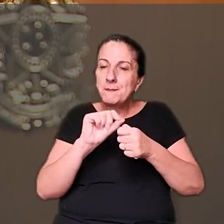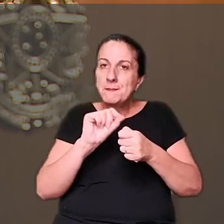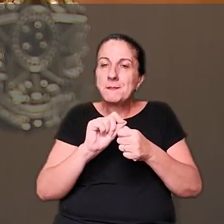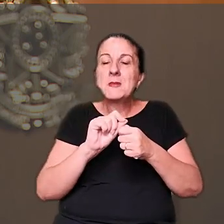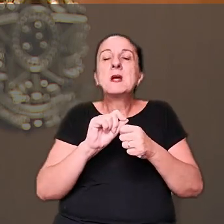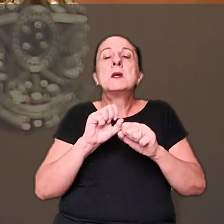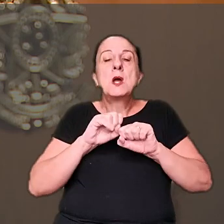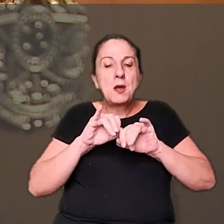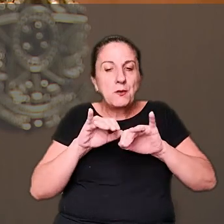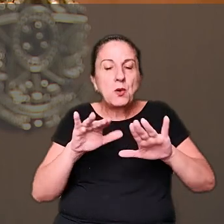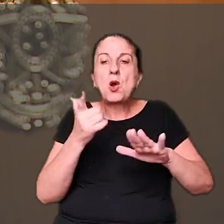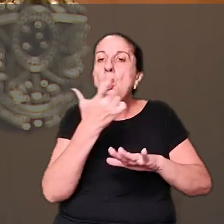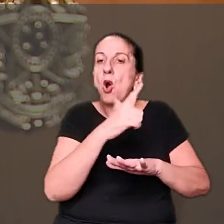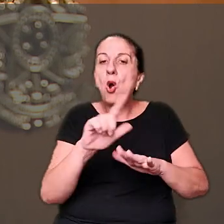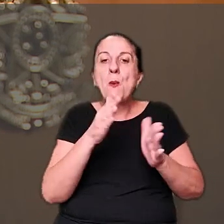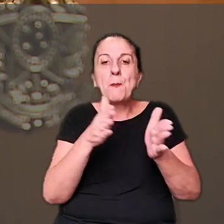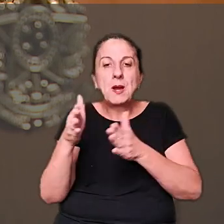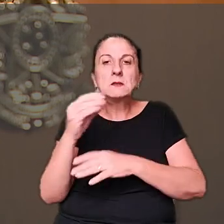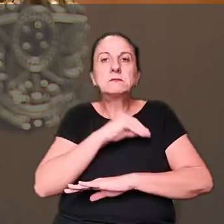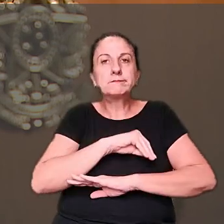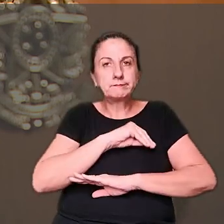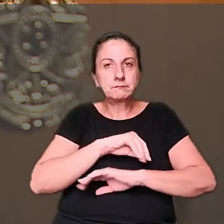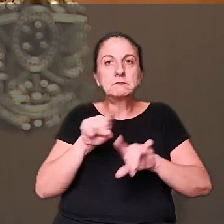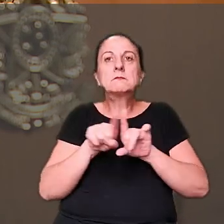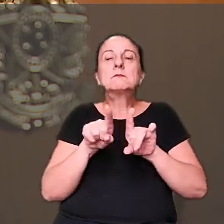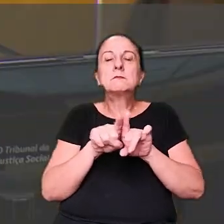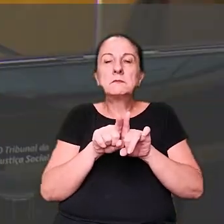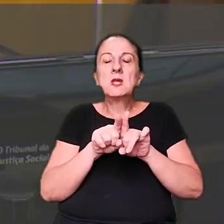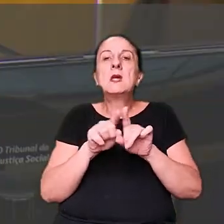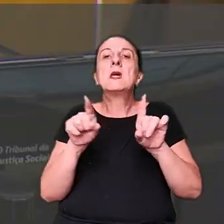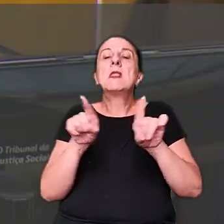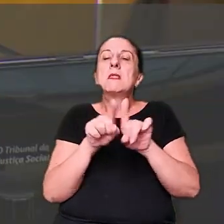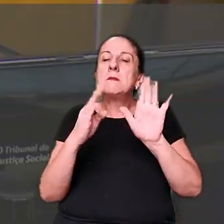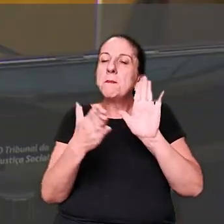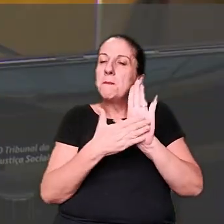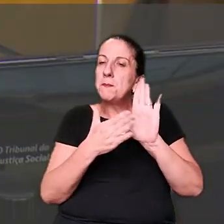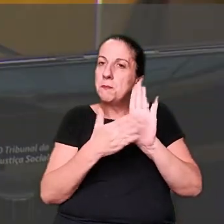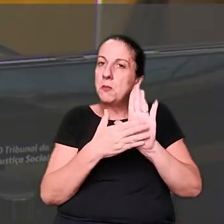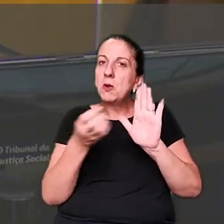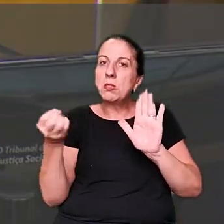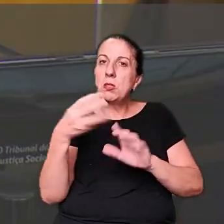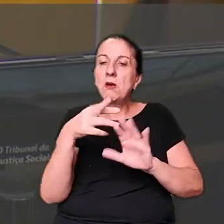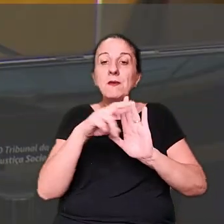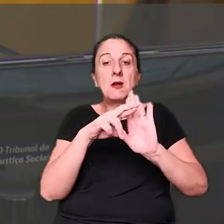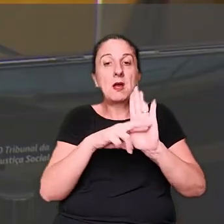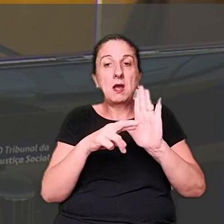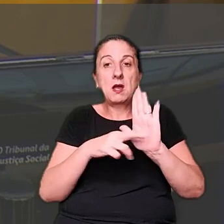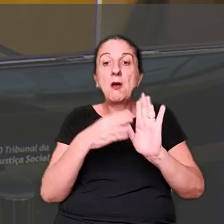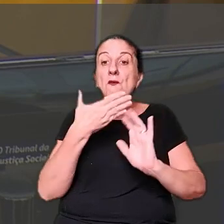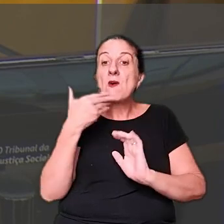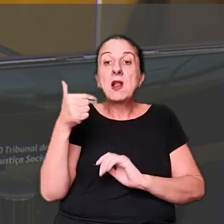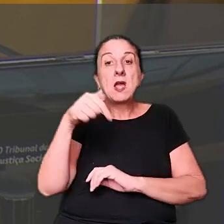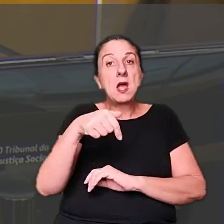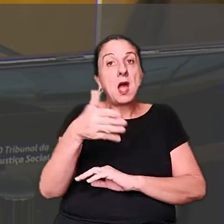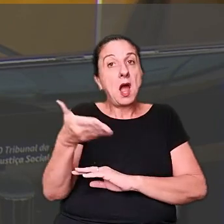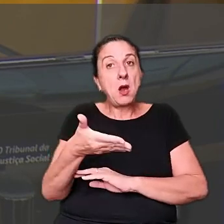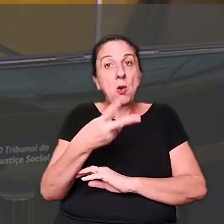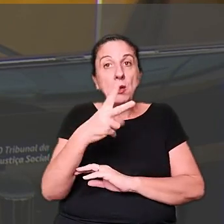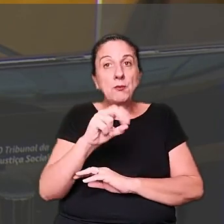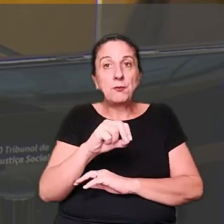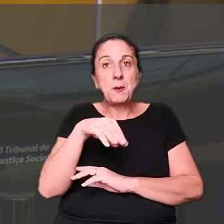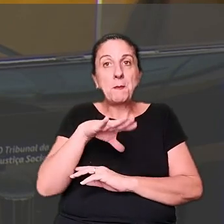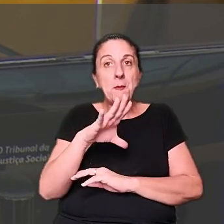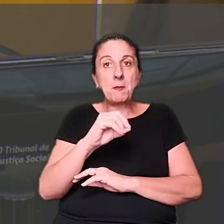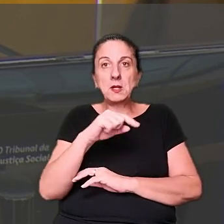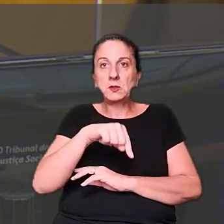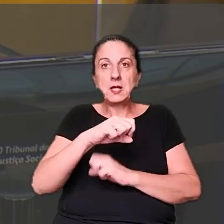habituais, deve repercutir nas demais parcelas salariais. Ele também propôs que a nova regra começasse a valer a partir de 20